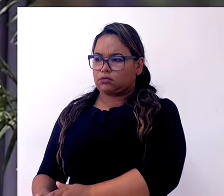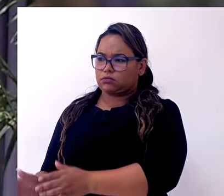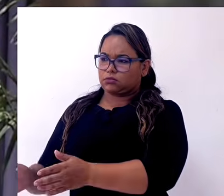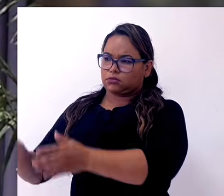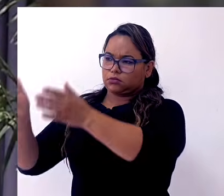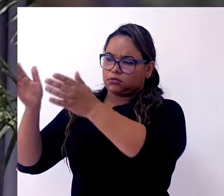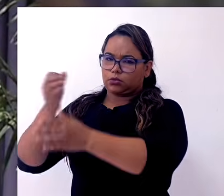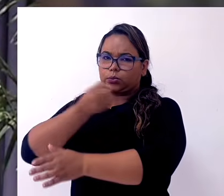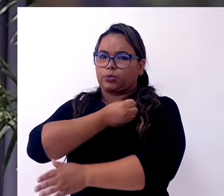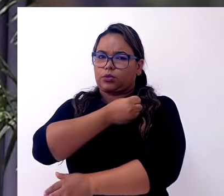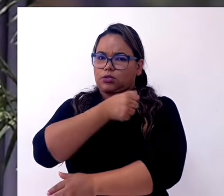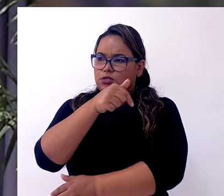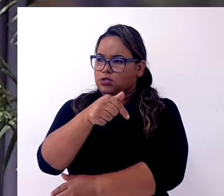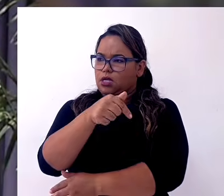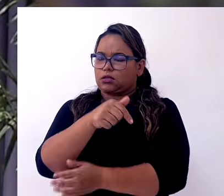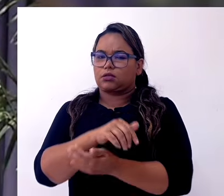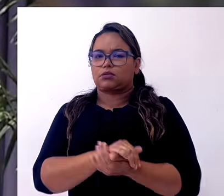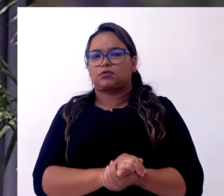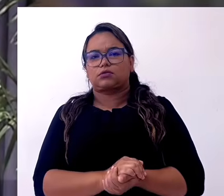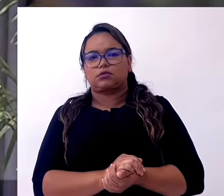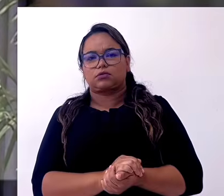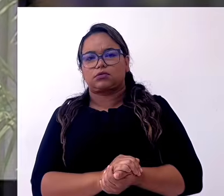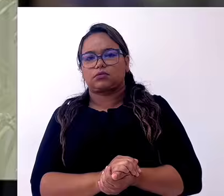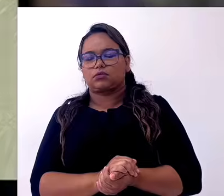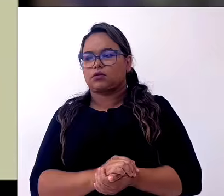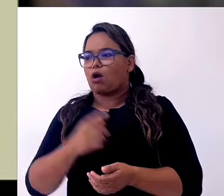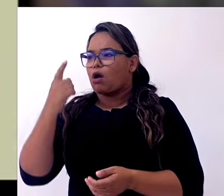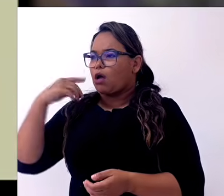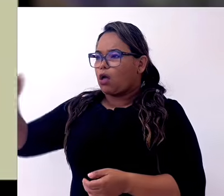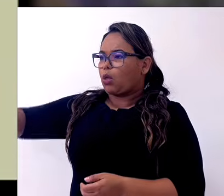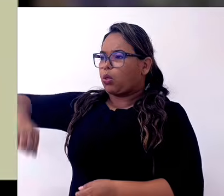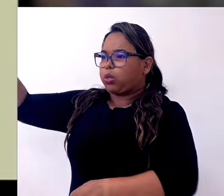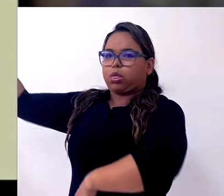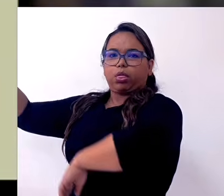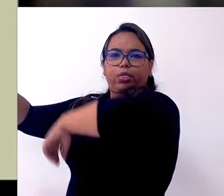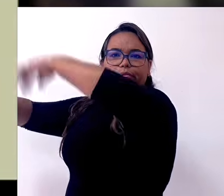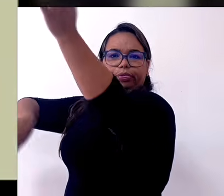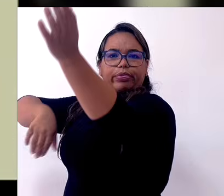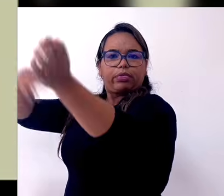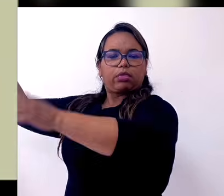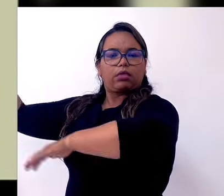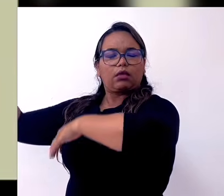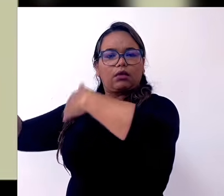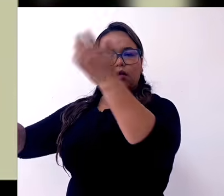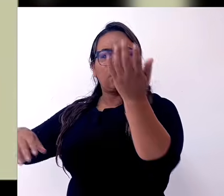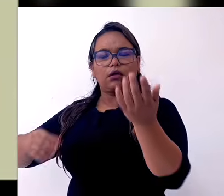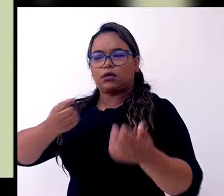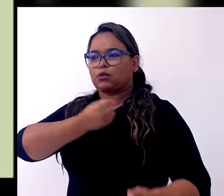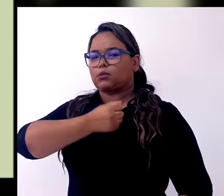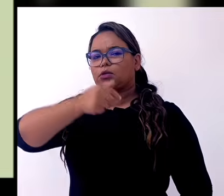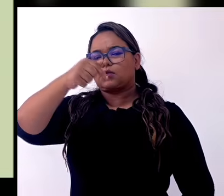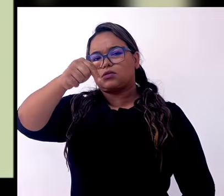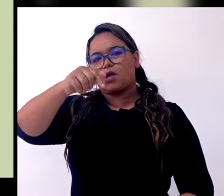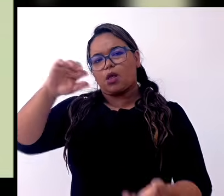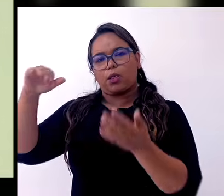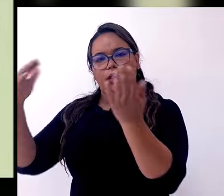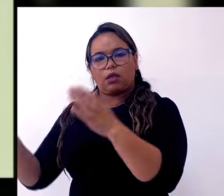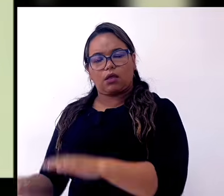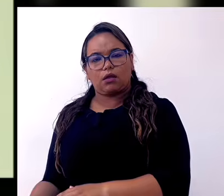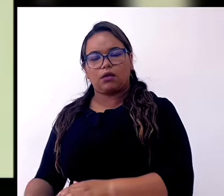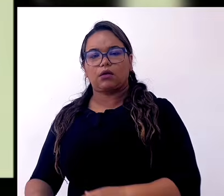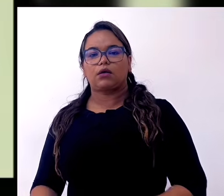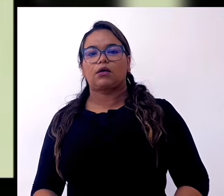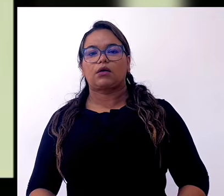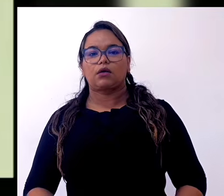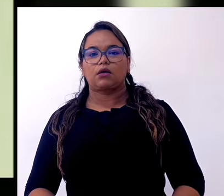acertado. Mas ninguém nunca disse nada sobre isso. O que será que fez com que o edifício número 7 implodisse?